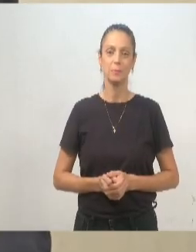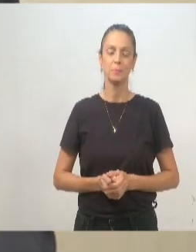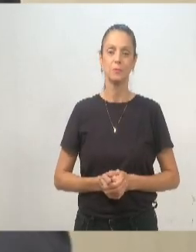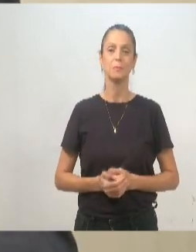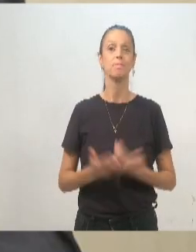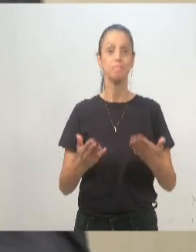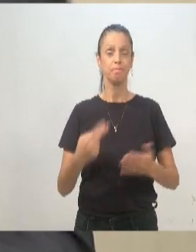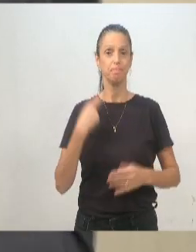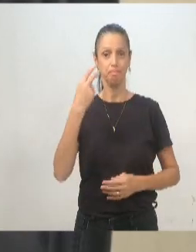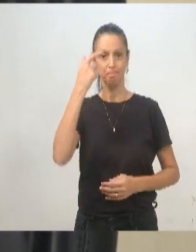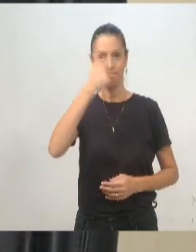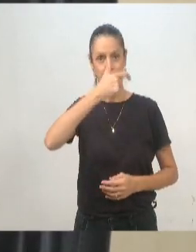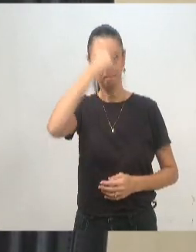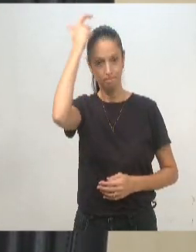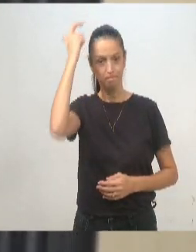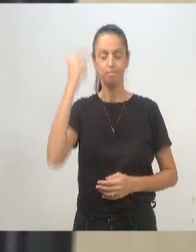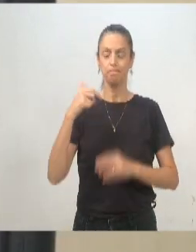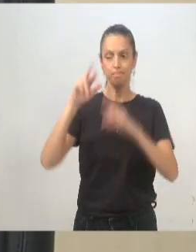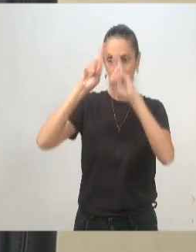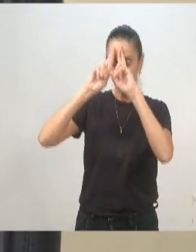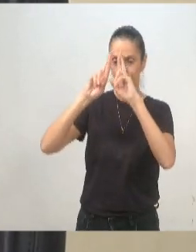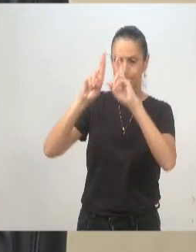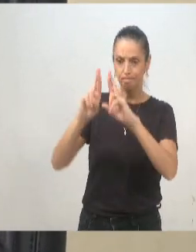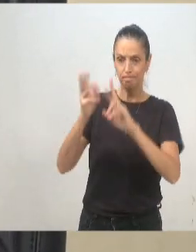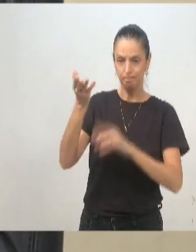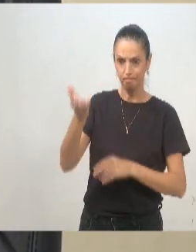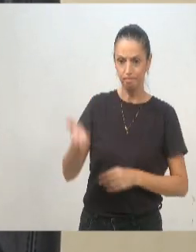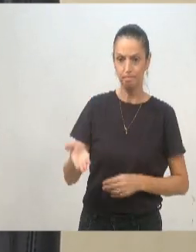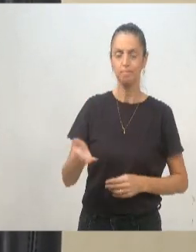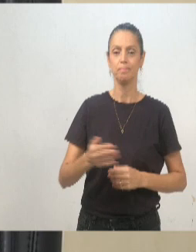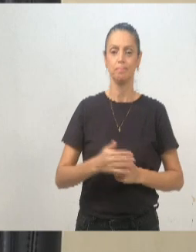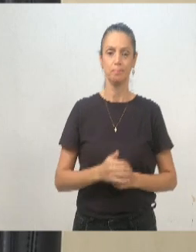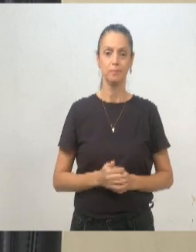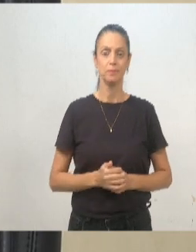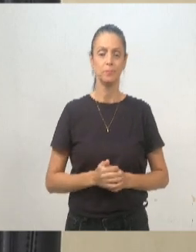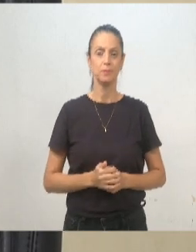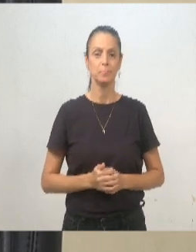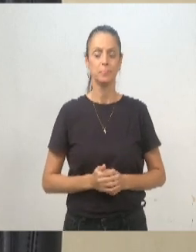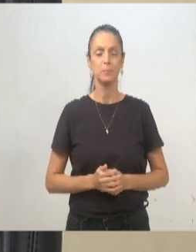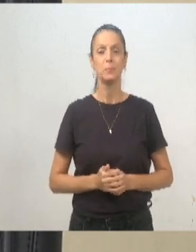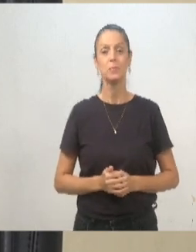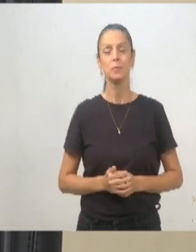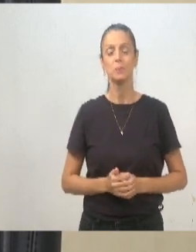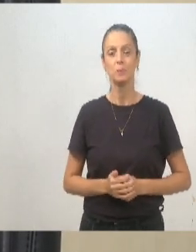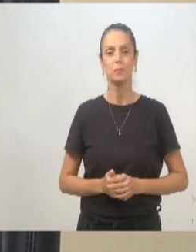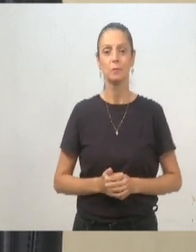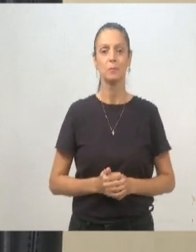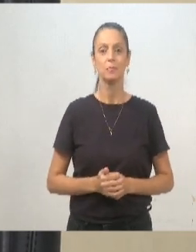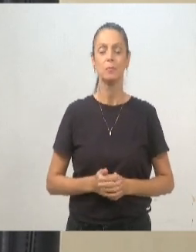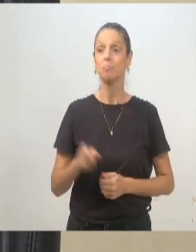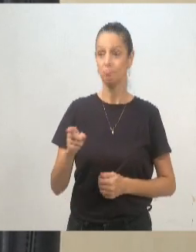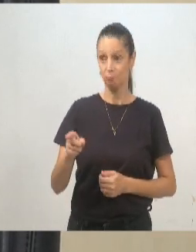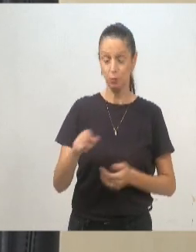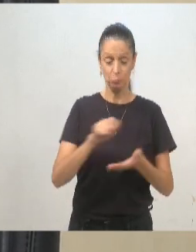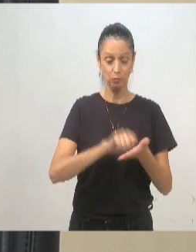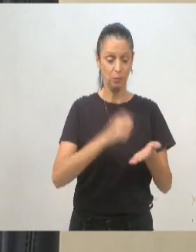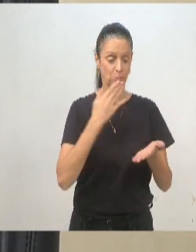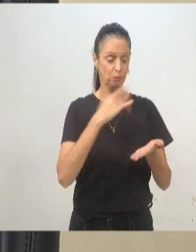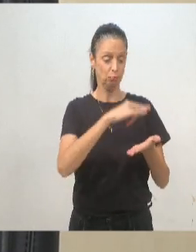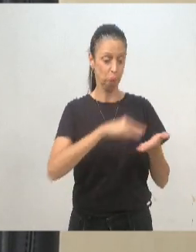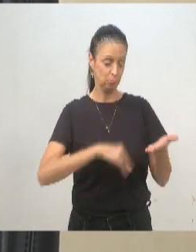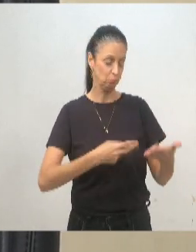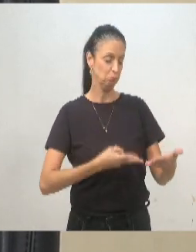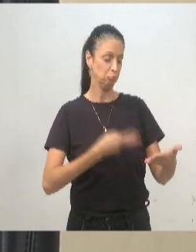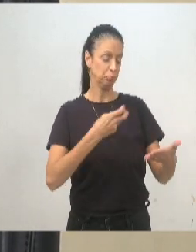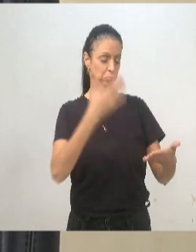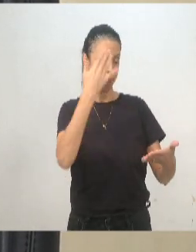Vereador Adriano, com todo respeito, né, acho que no seu requerimento ficou muito claro do